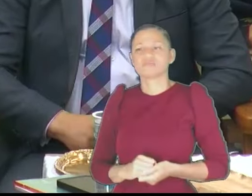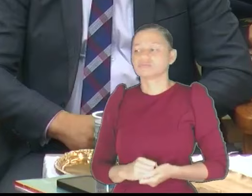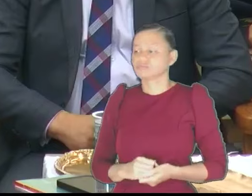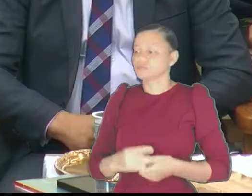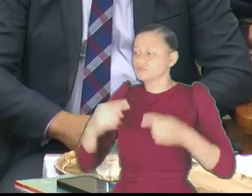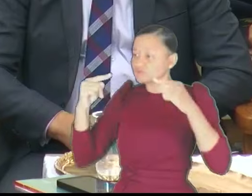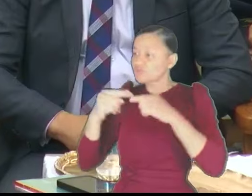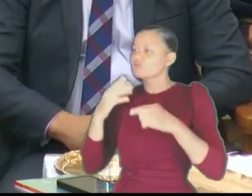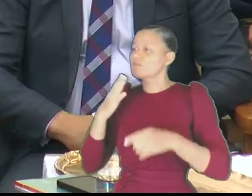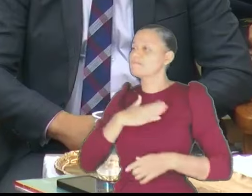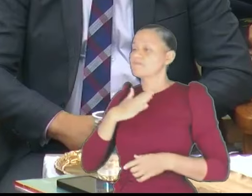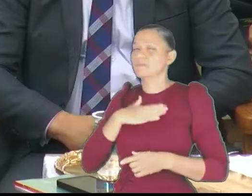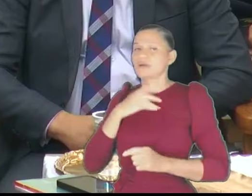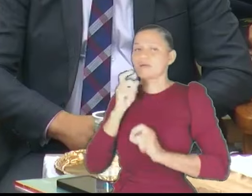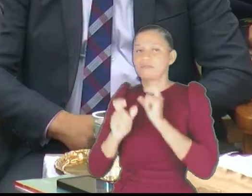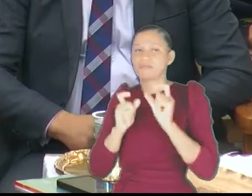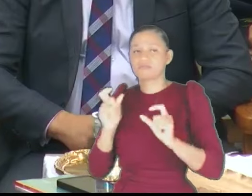palavra,